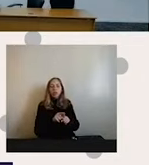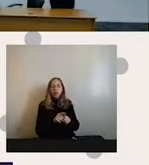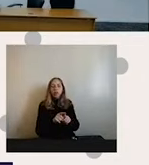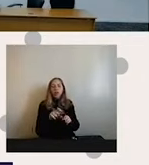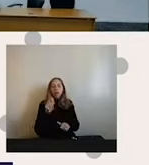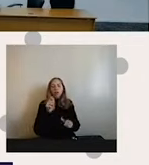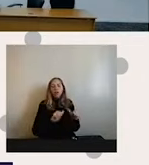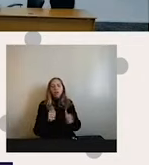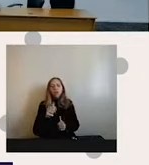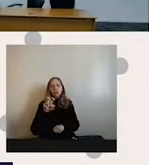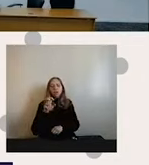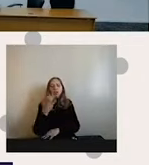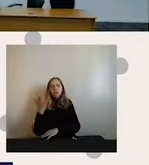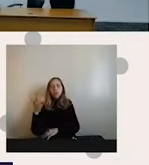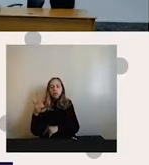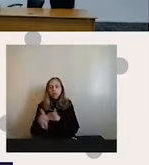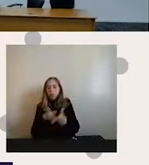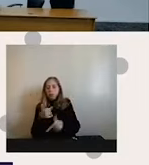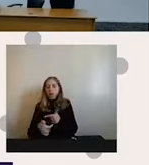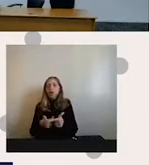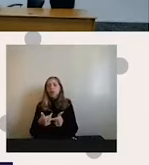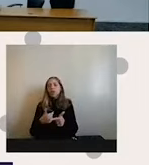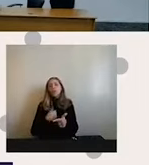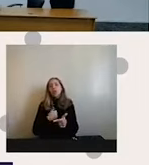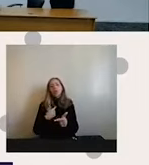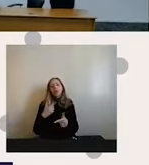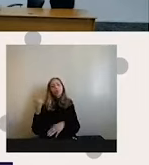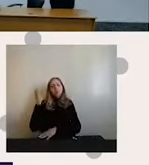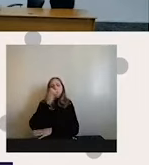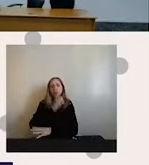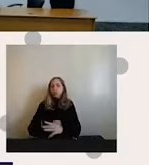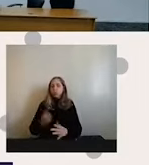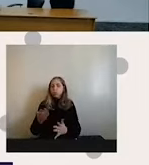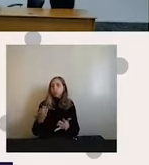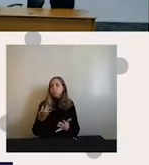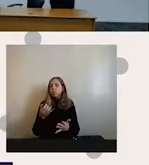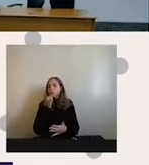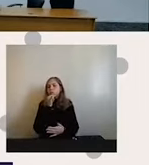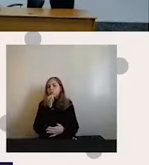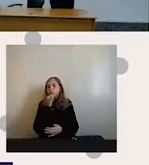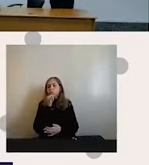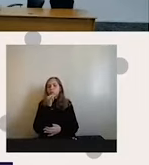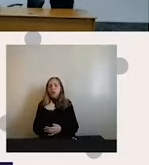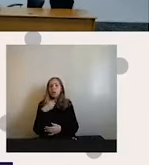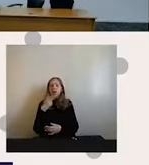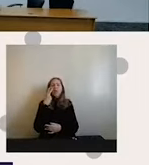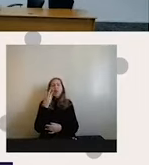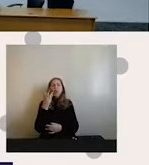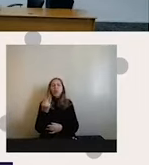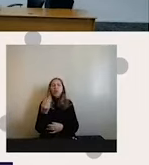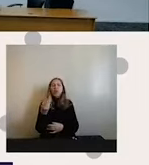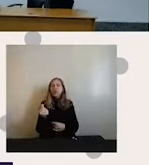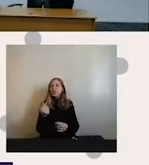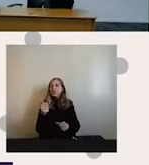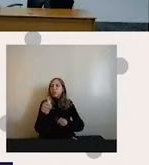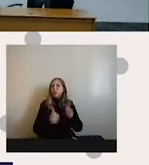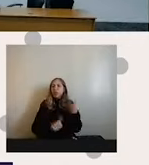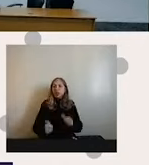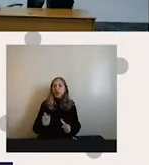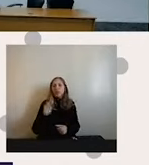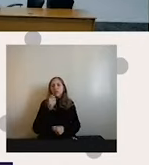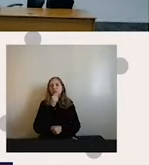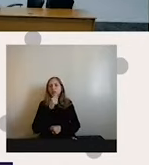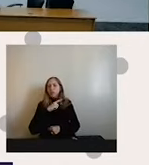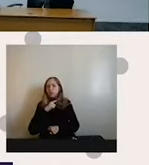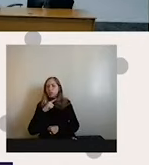inteiro. Eu conto nos dedos as vezes que eu vi avaliações que consideraram os fatores